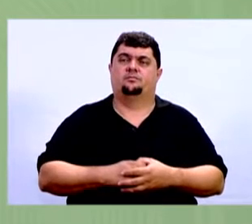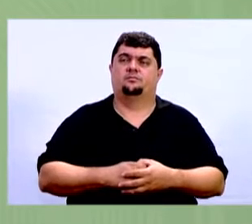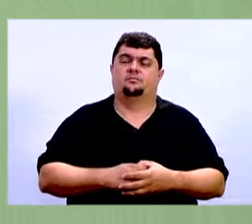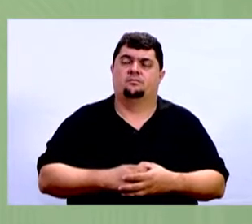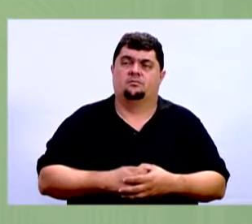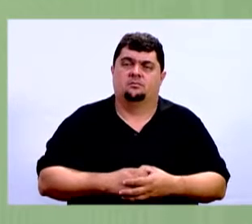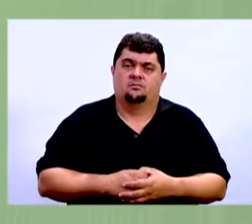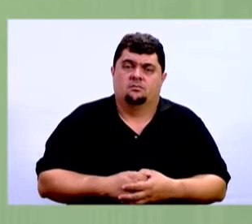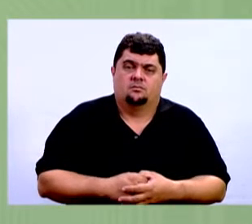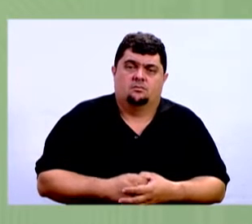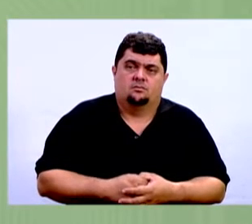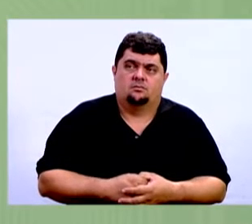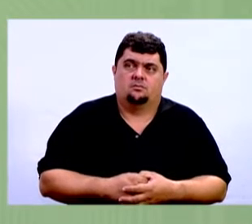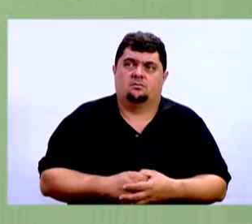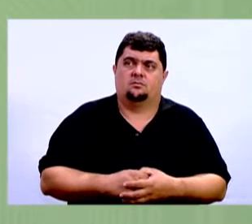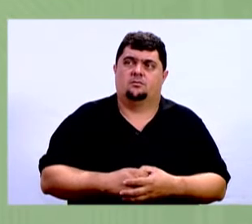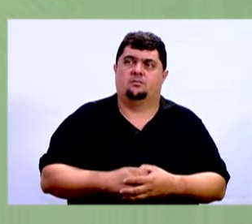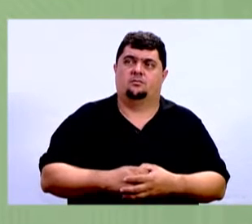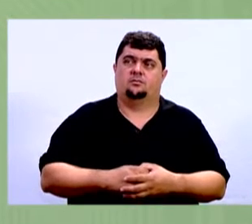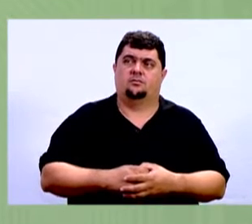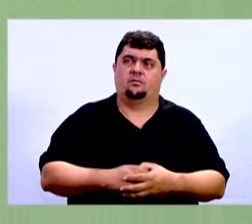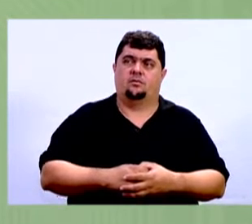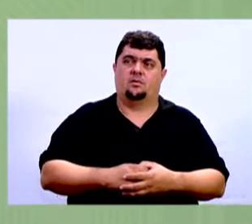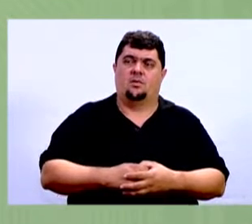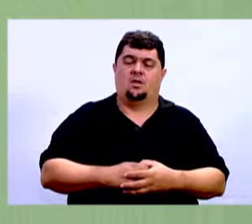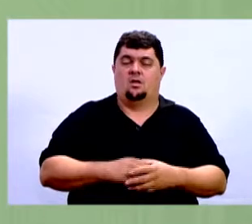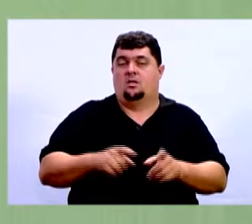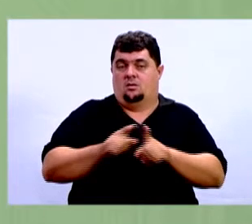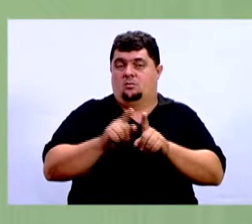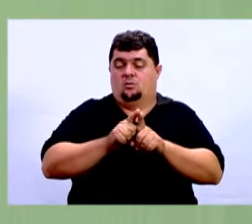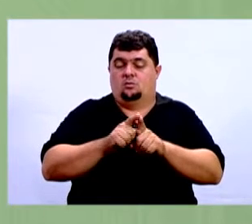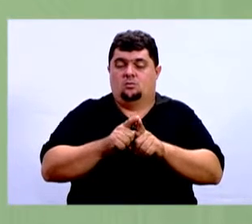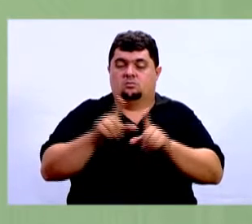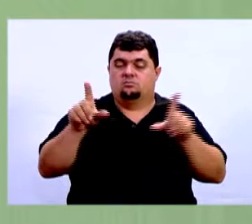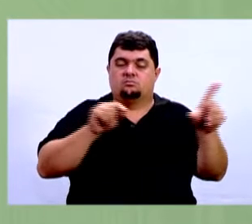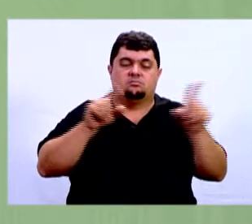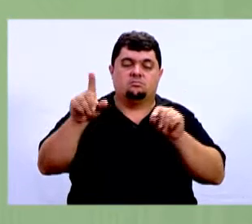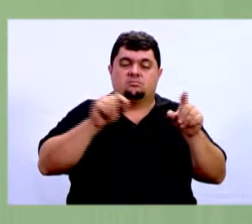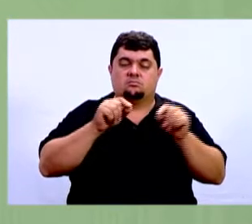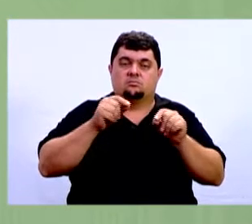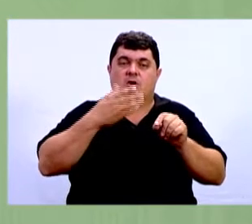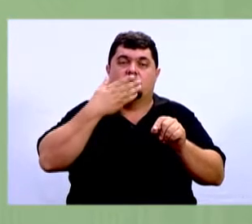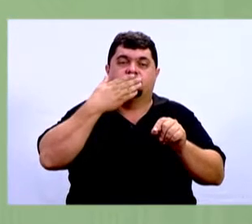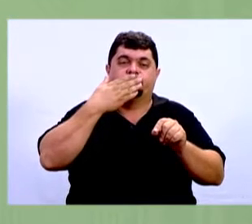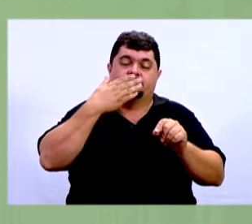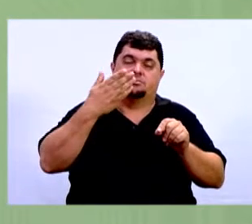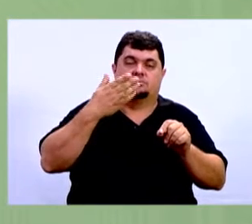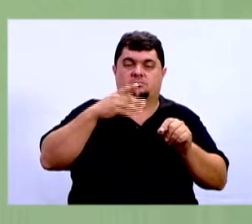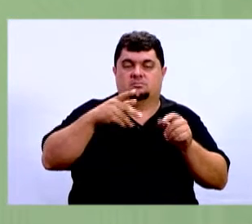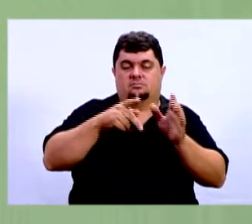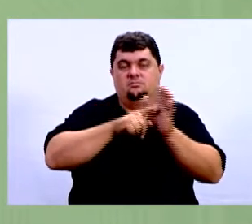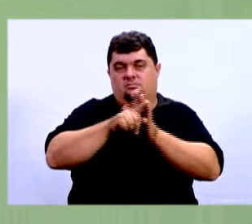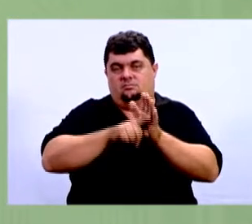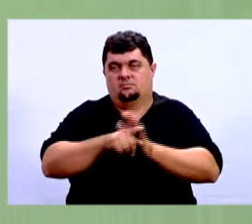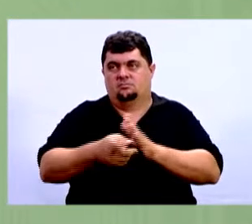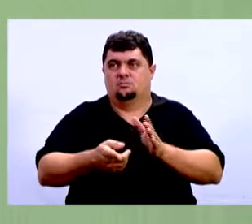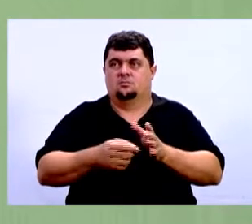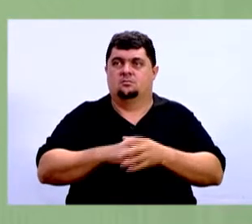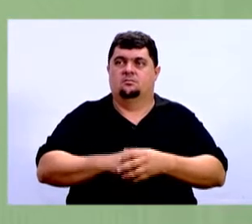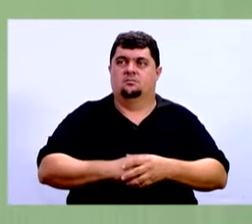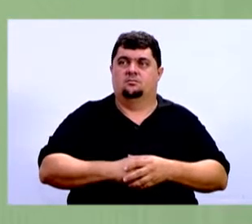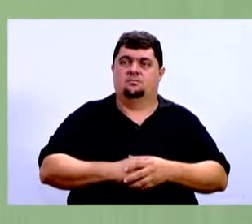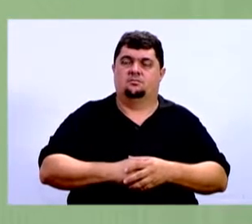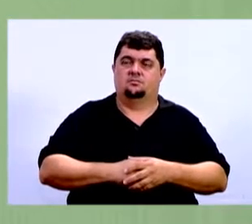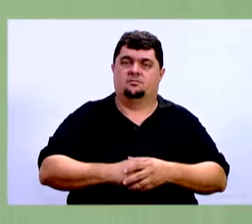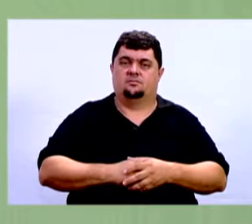aí nós temos aqui modos para fazer uma classificação de uma de uma pesquisa. E